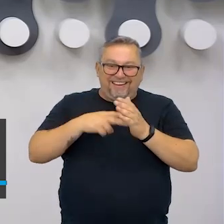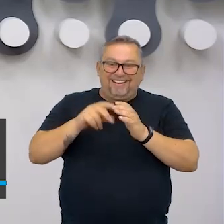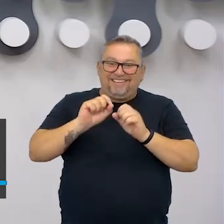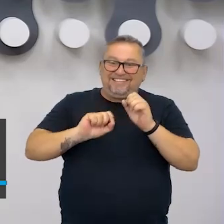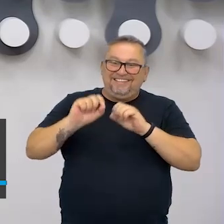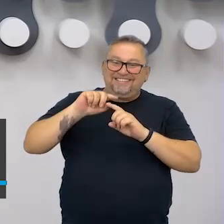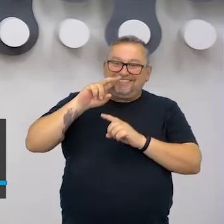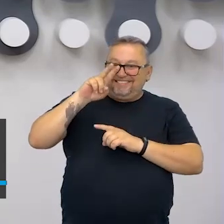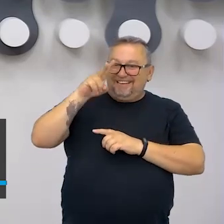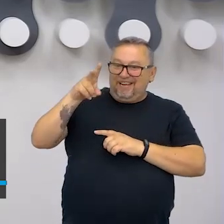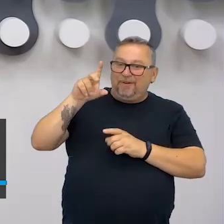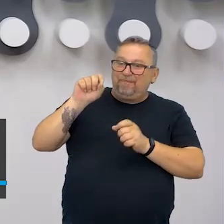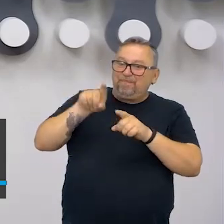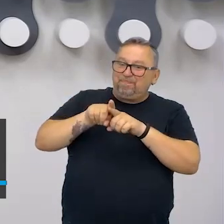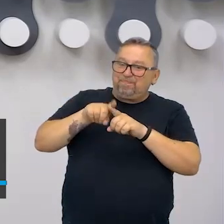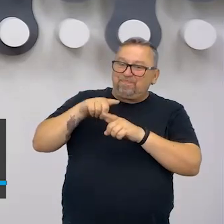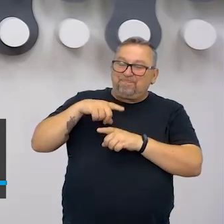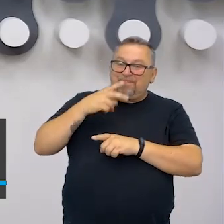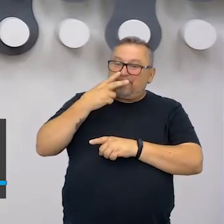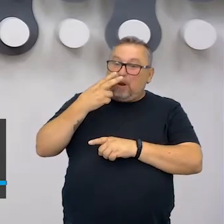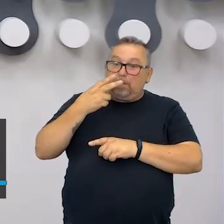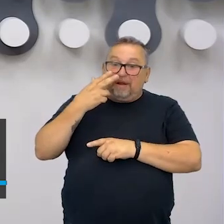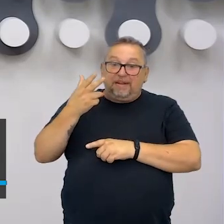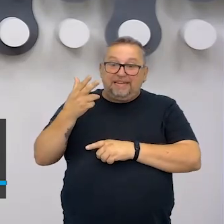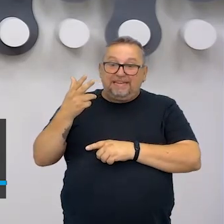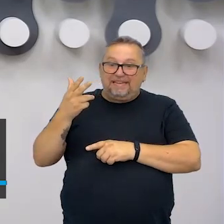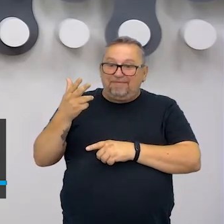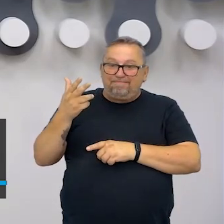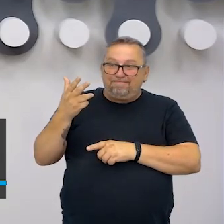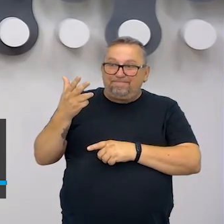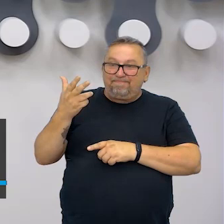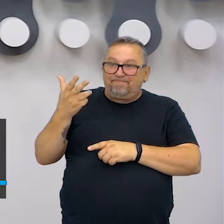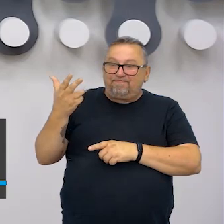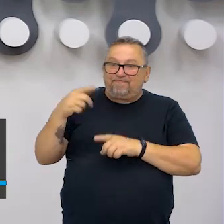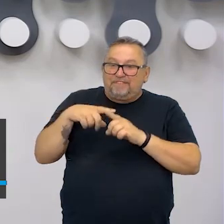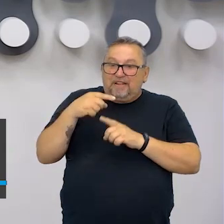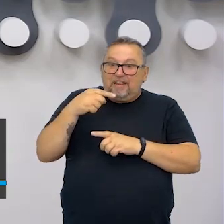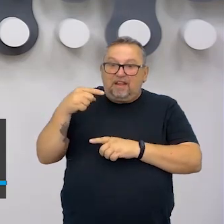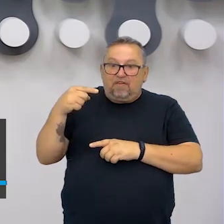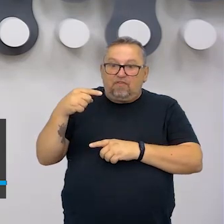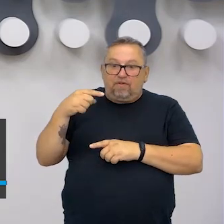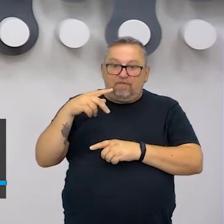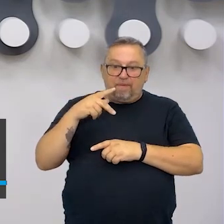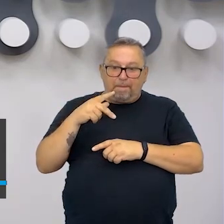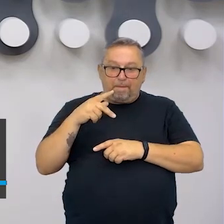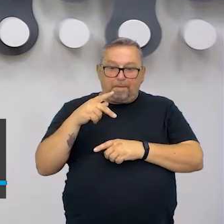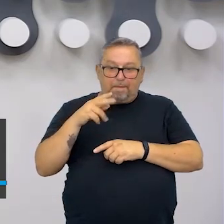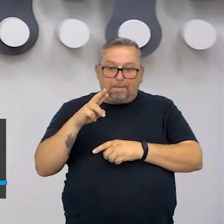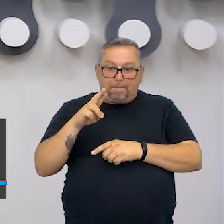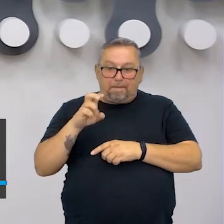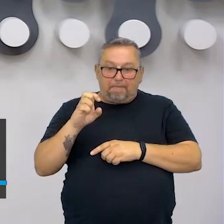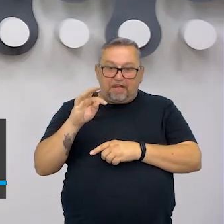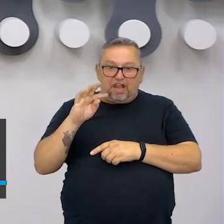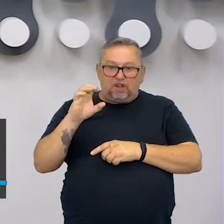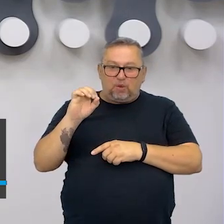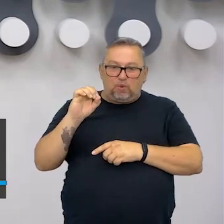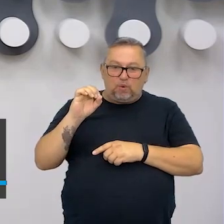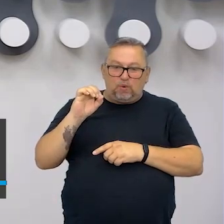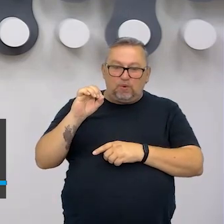tom pejorativo, ela tem uma carga semântica que é negativa, né? E isso a pessoa